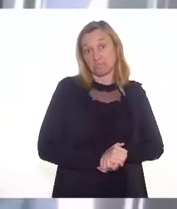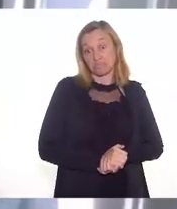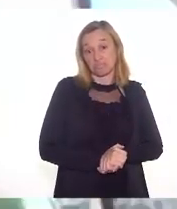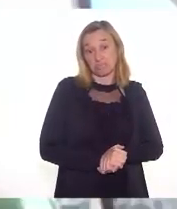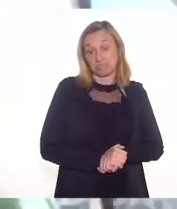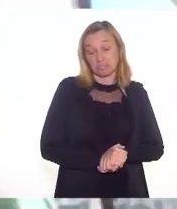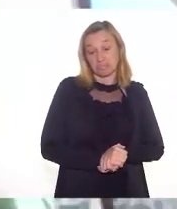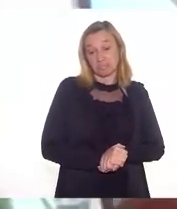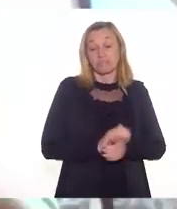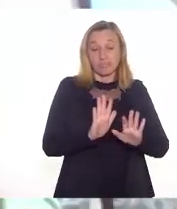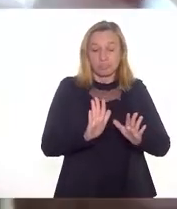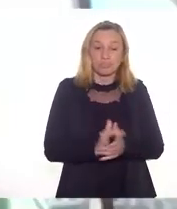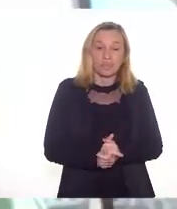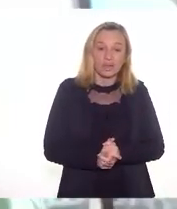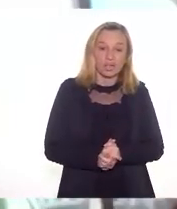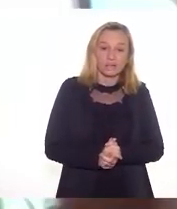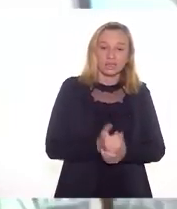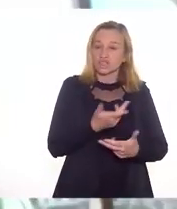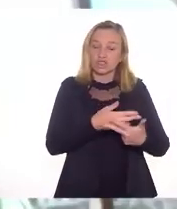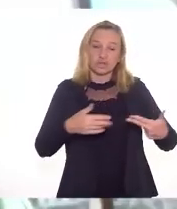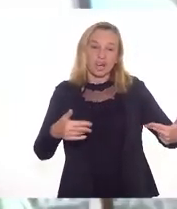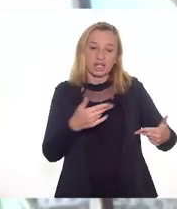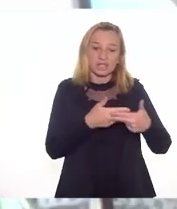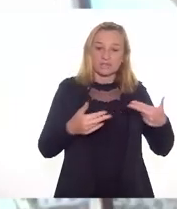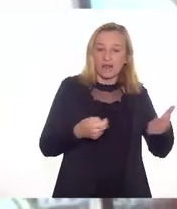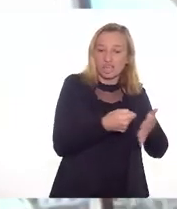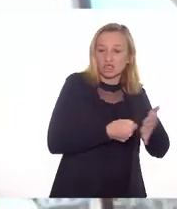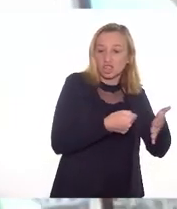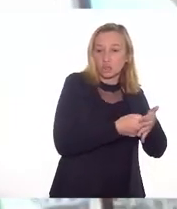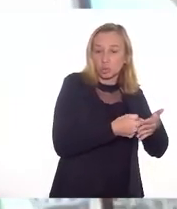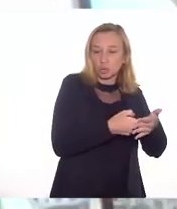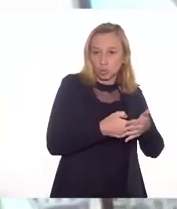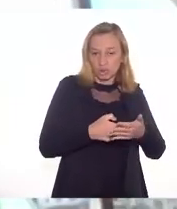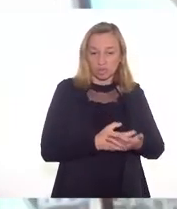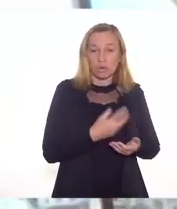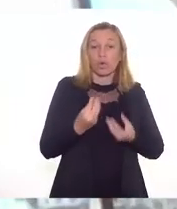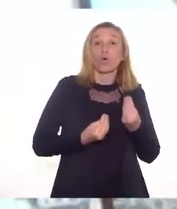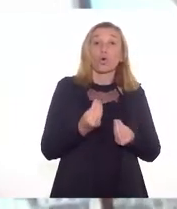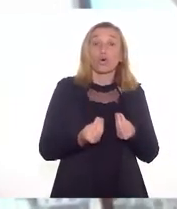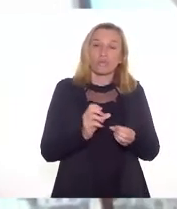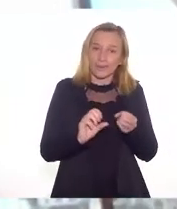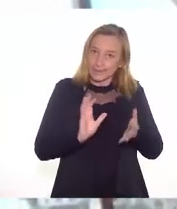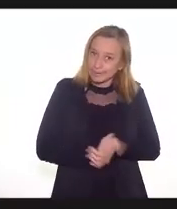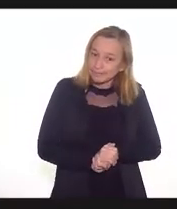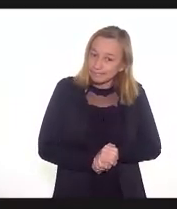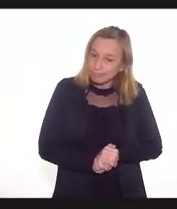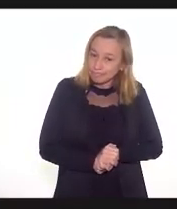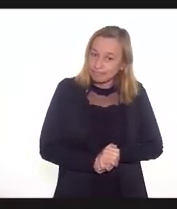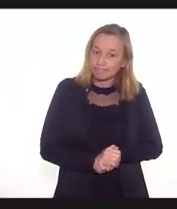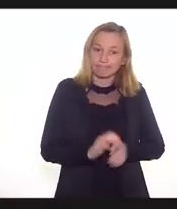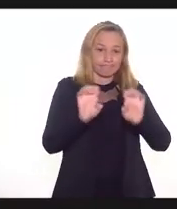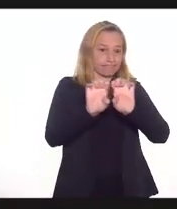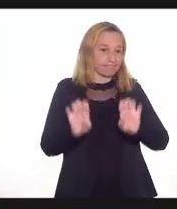Mas digamos que cheguem dezenas de denúncias. O que o Conselho vai fazer com isso? Não tem estrutura.